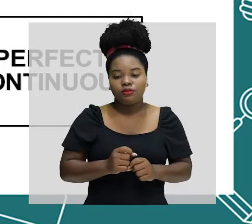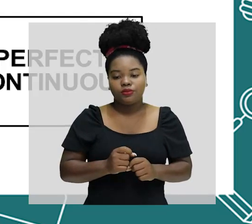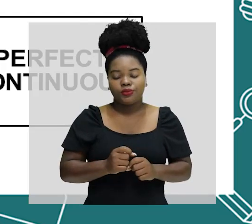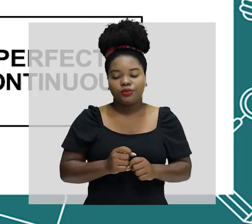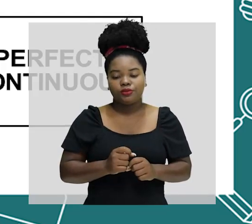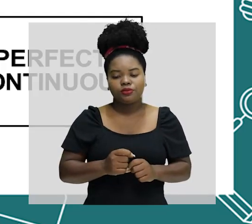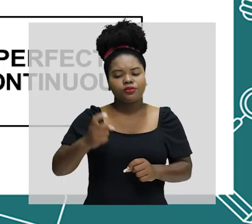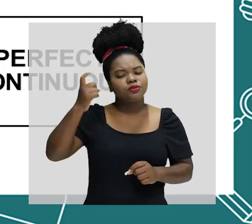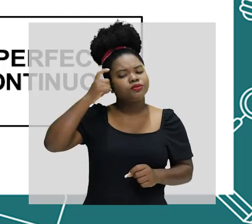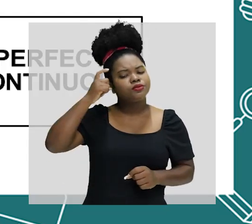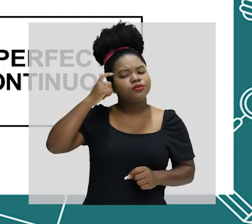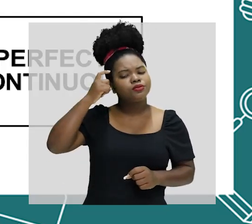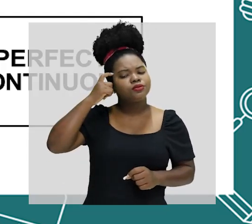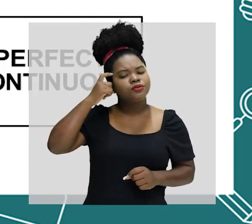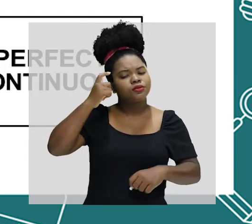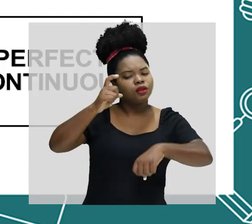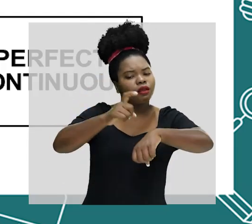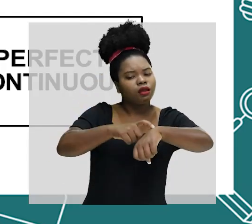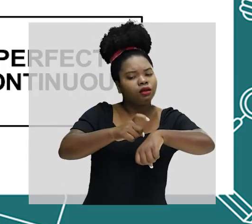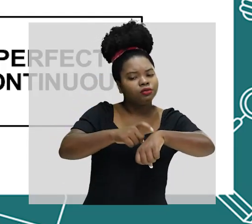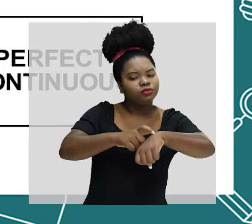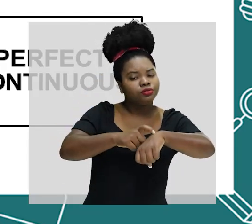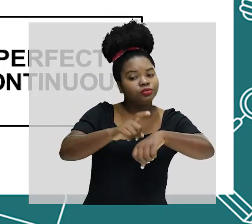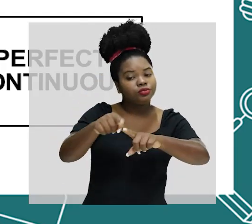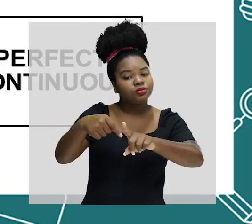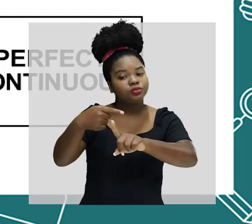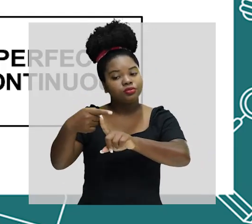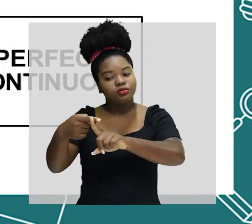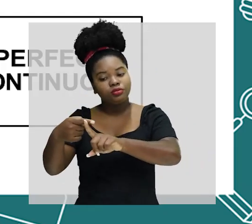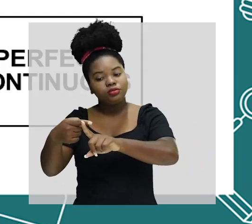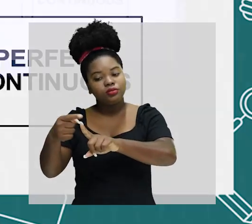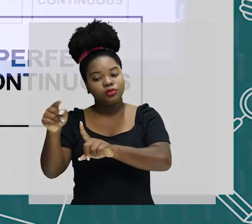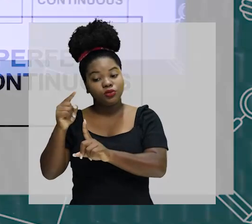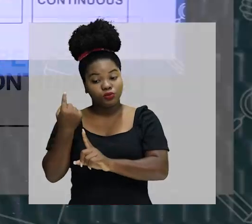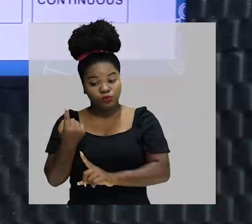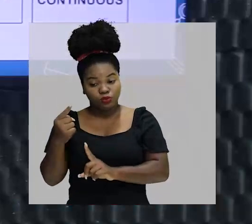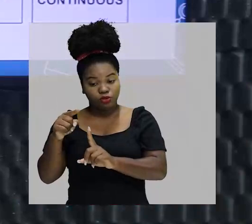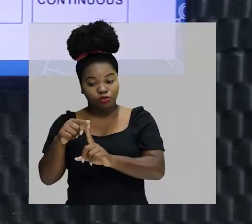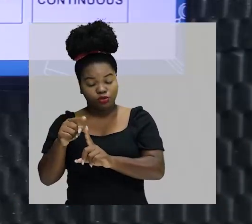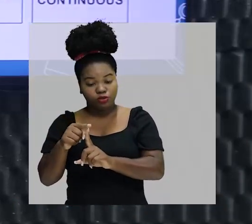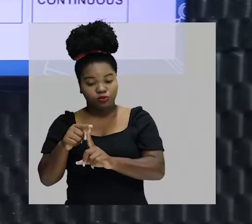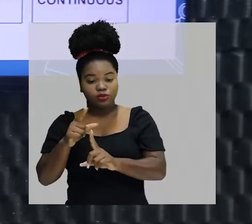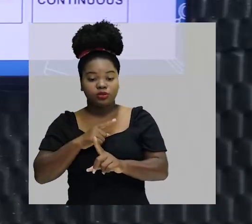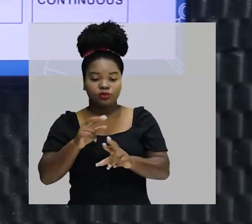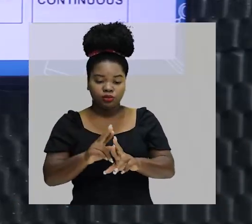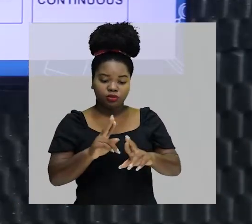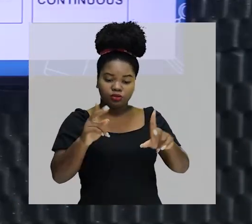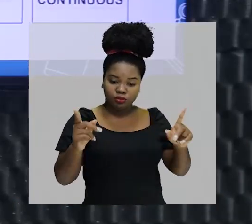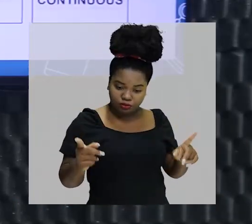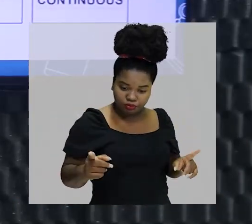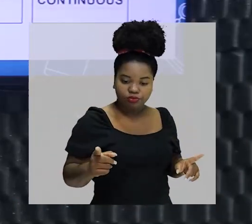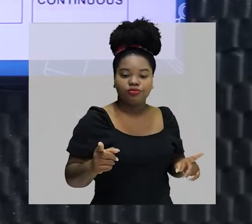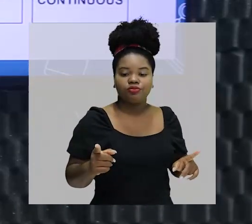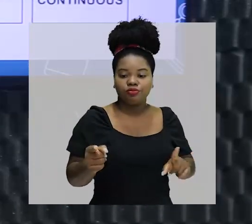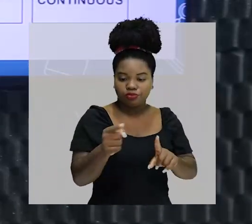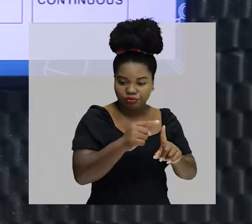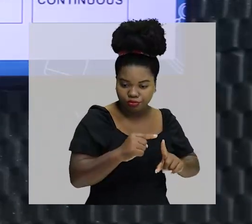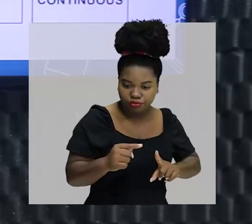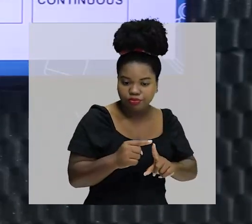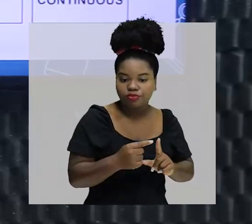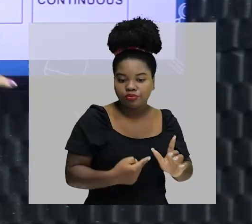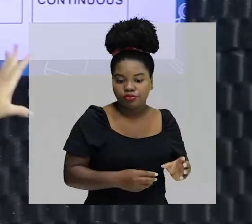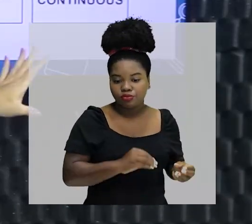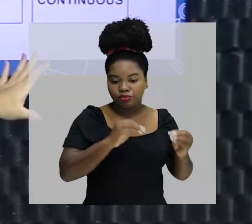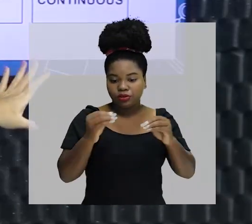é quando eu penso no tempo mais uma forma. Diferentes formas de expressar esse mesmo tempo.